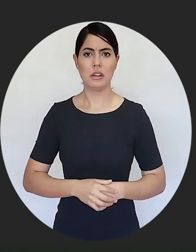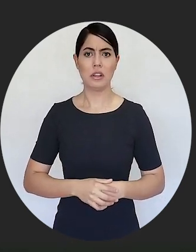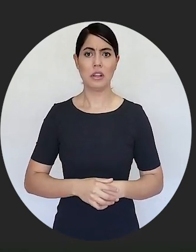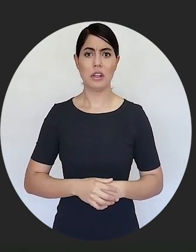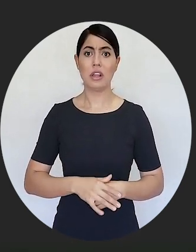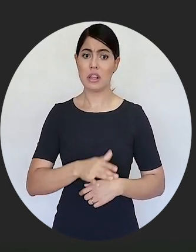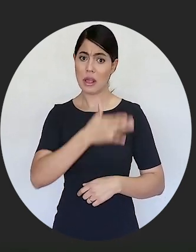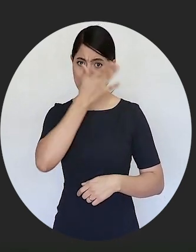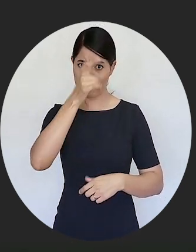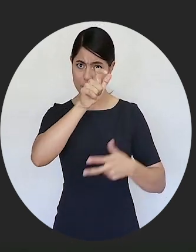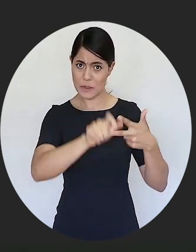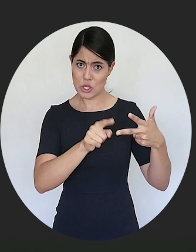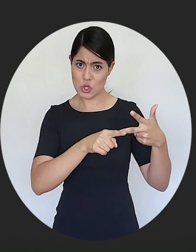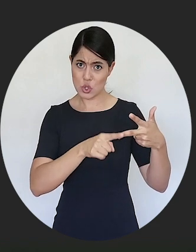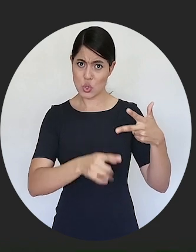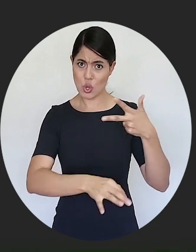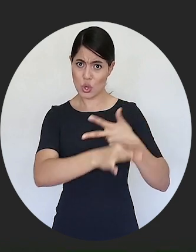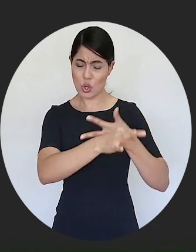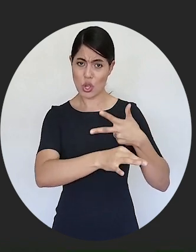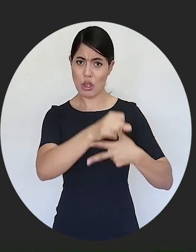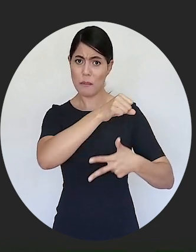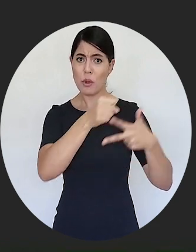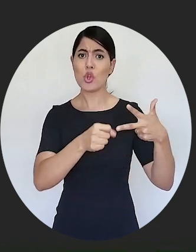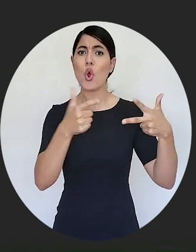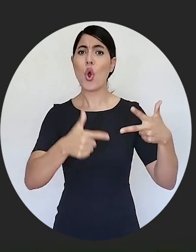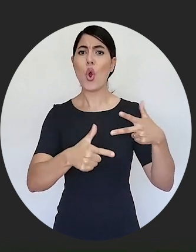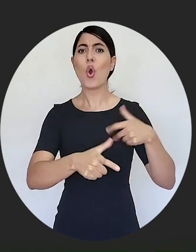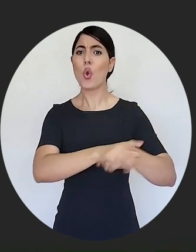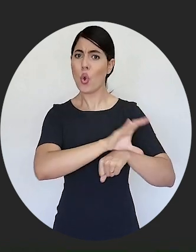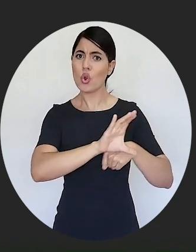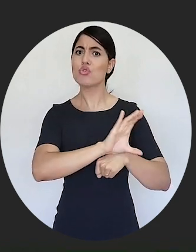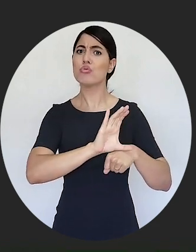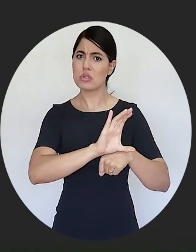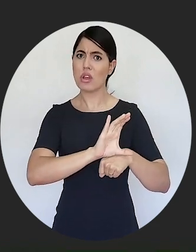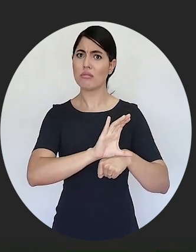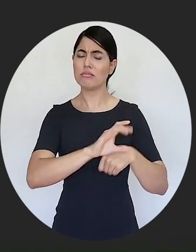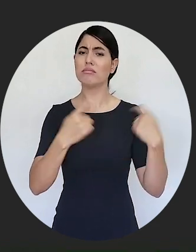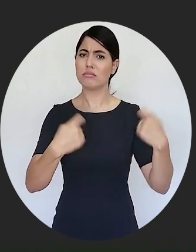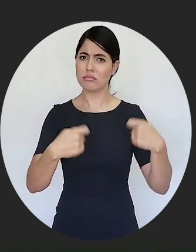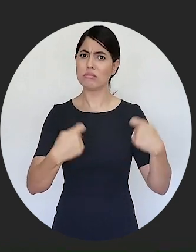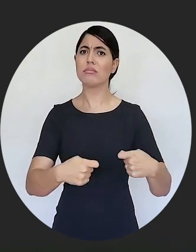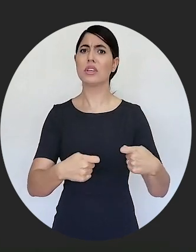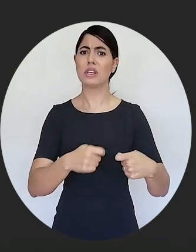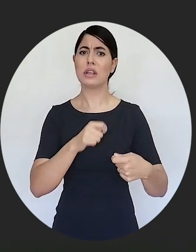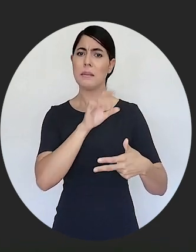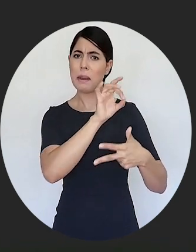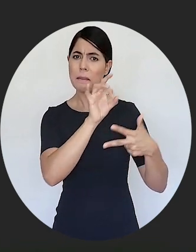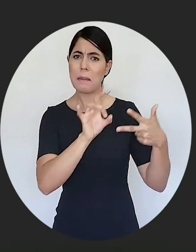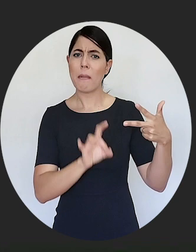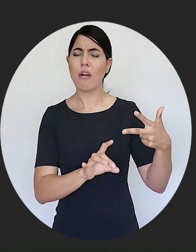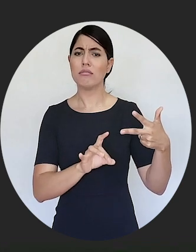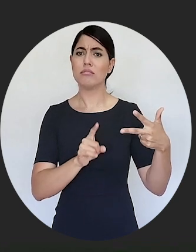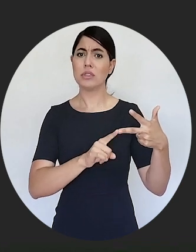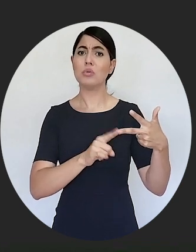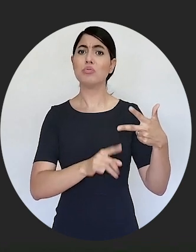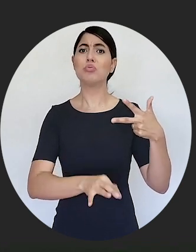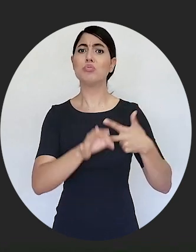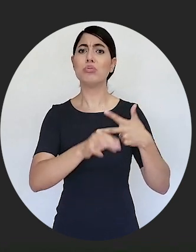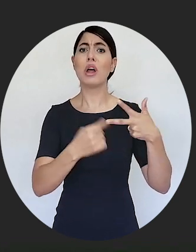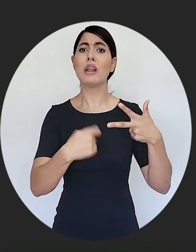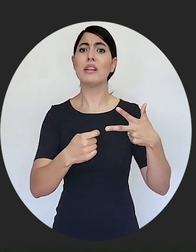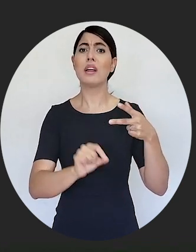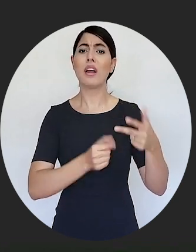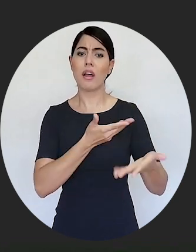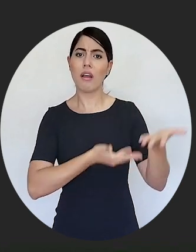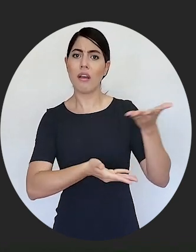que o judiciário deve ser entendido como poder porque está na Constituição, mas na Constituição também está que para o poder judiciário ser exercido tem que